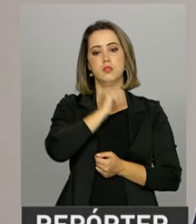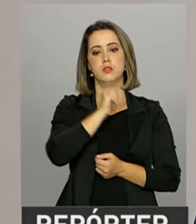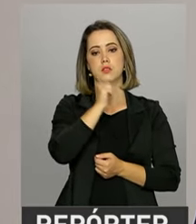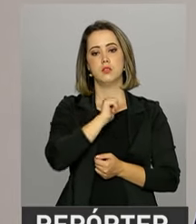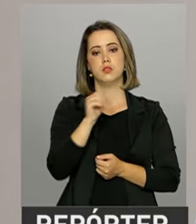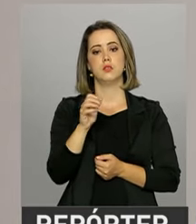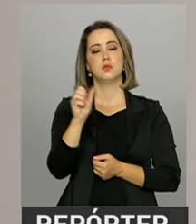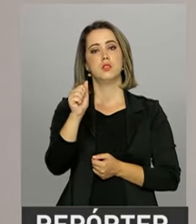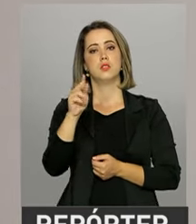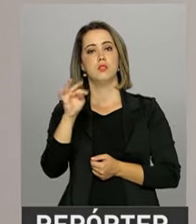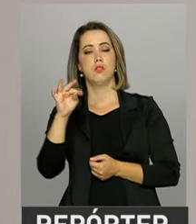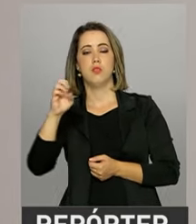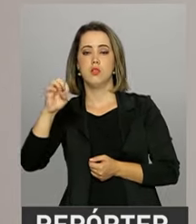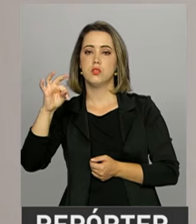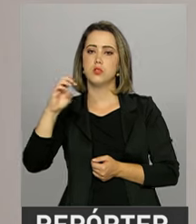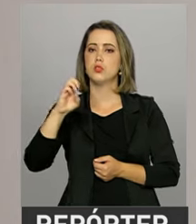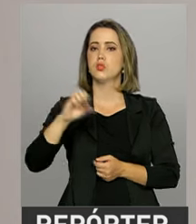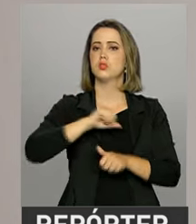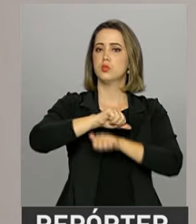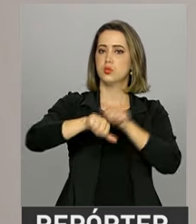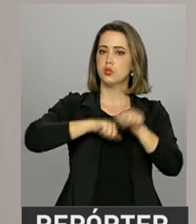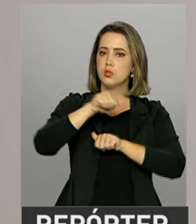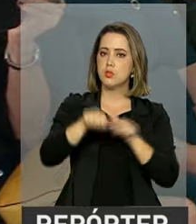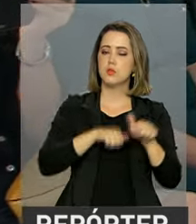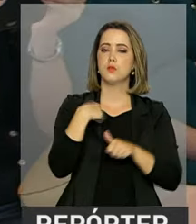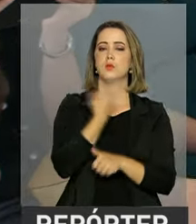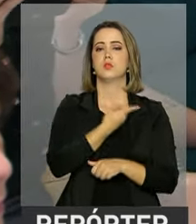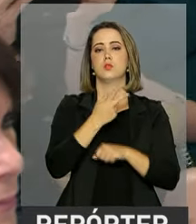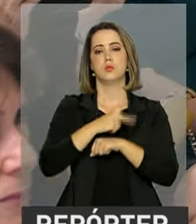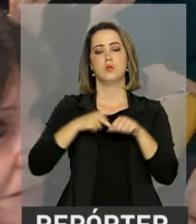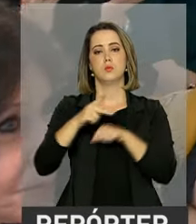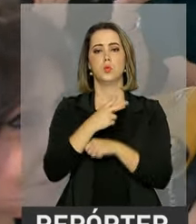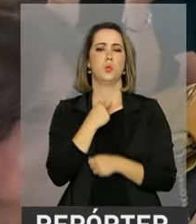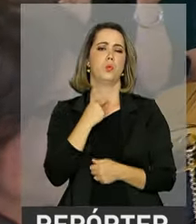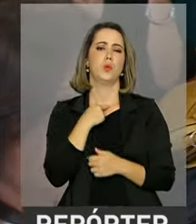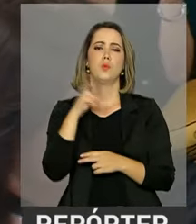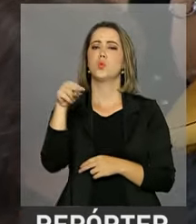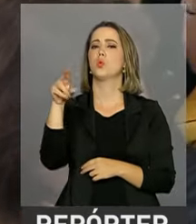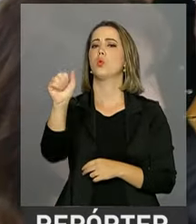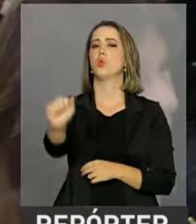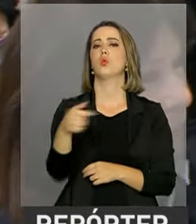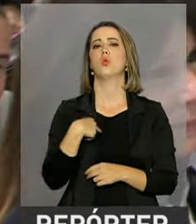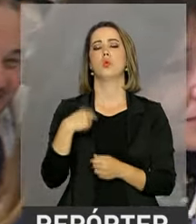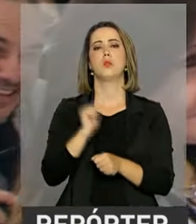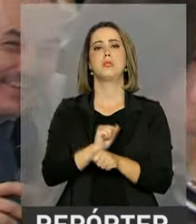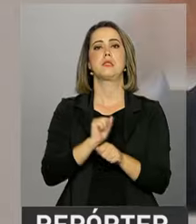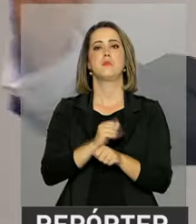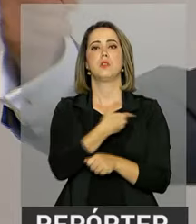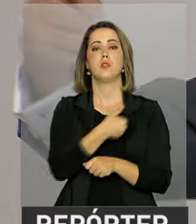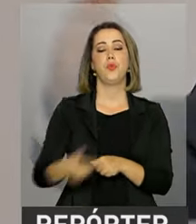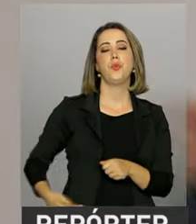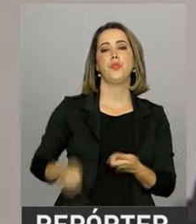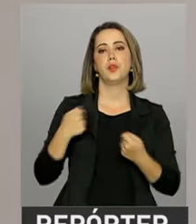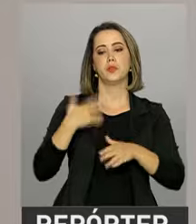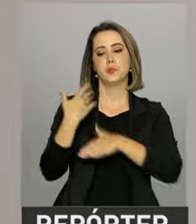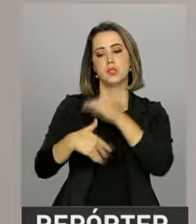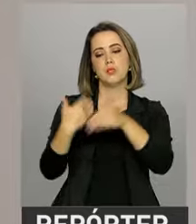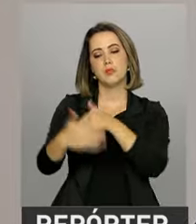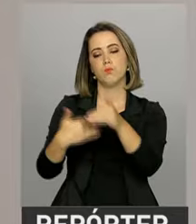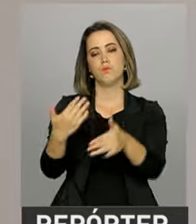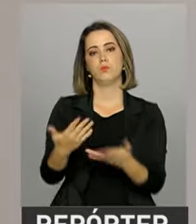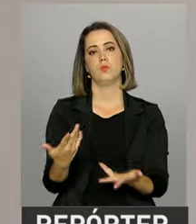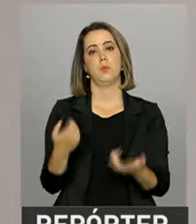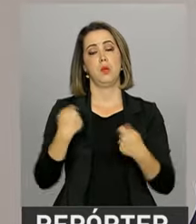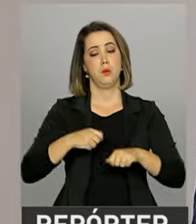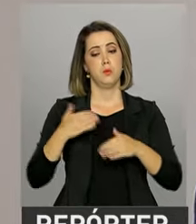agentes de transformação de nosso país. Nós não podemos jamais paralisar o governo. Nós temos que dar sequência ao governo, nós temos